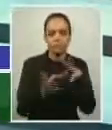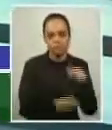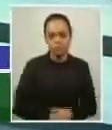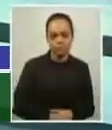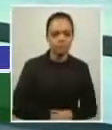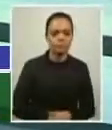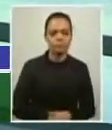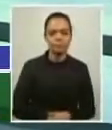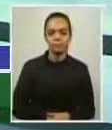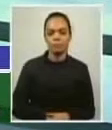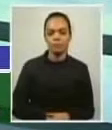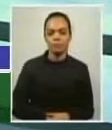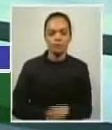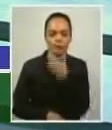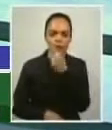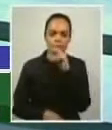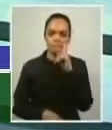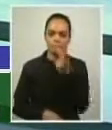Windows registra